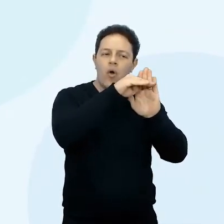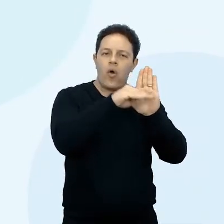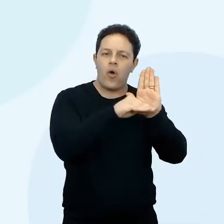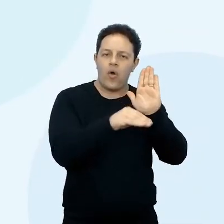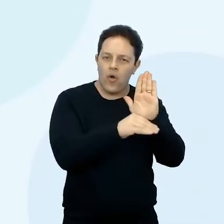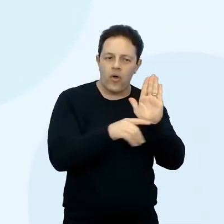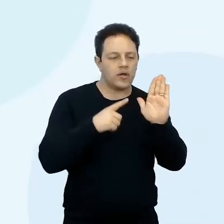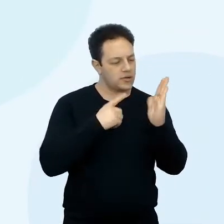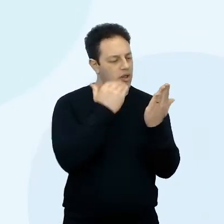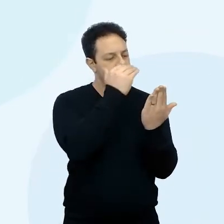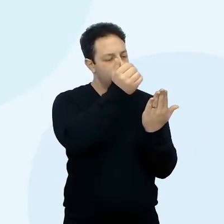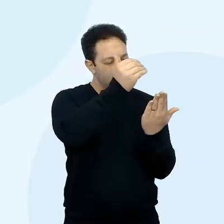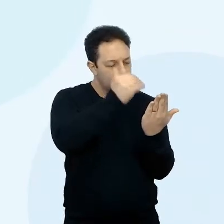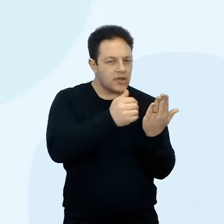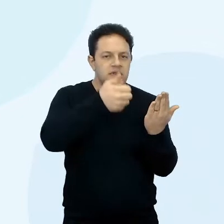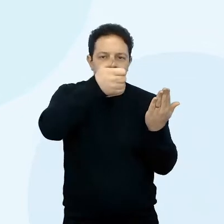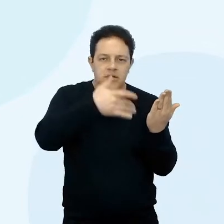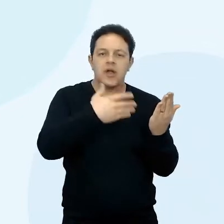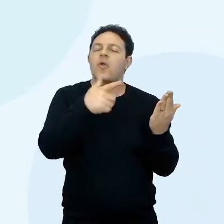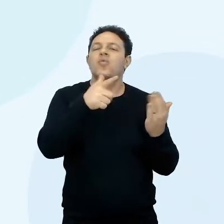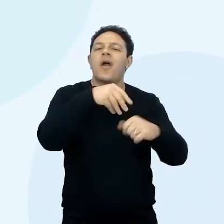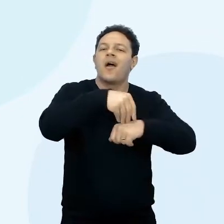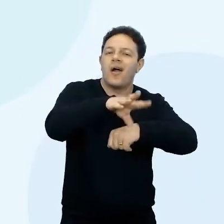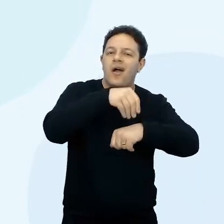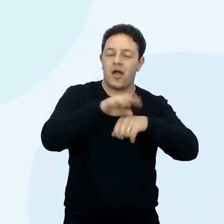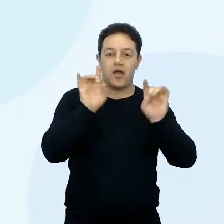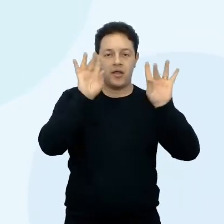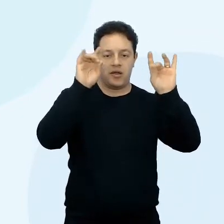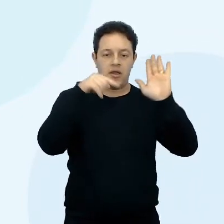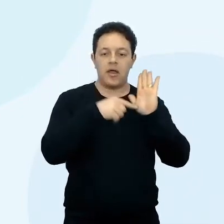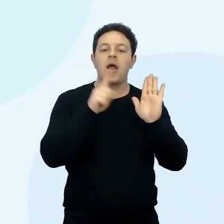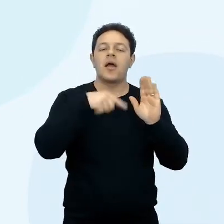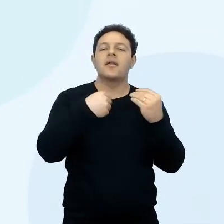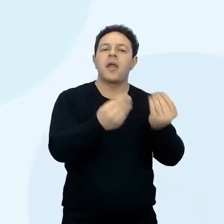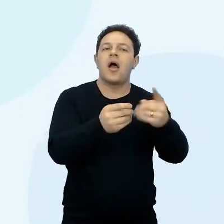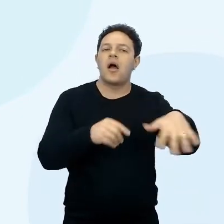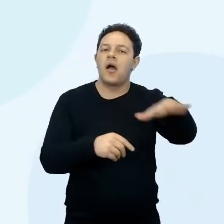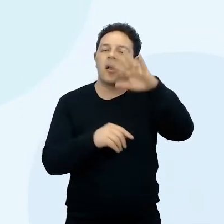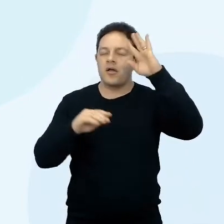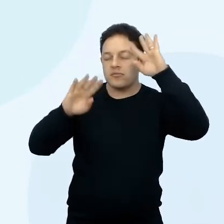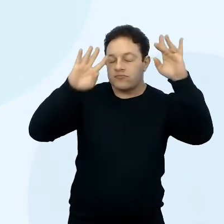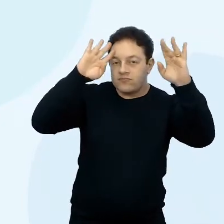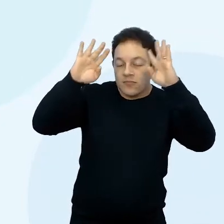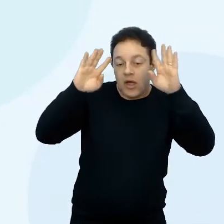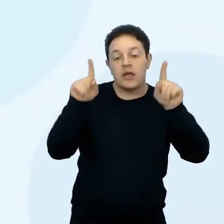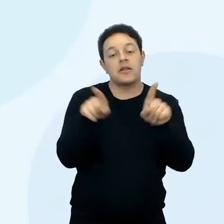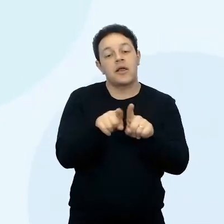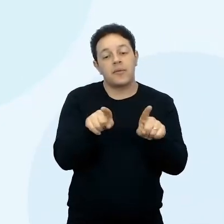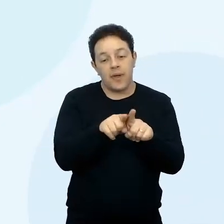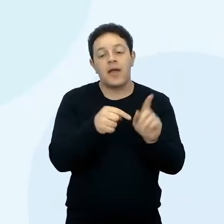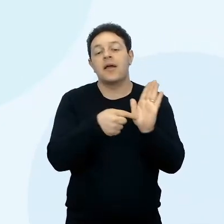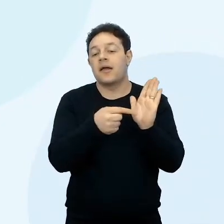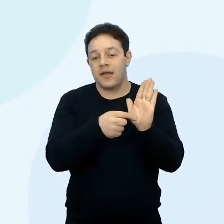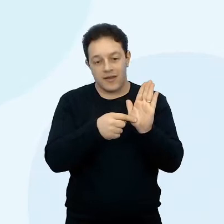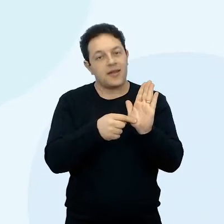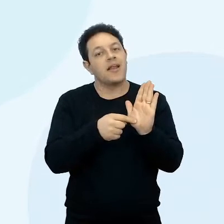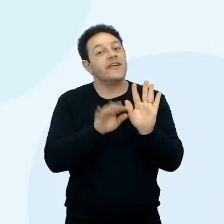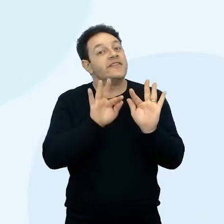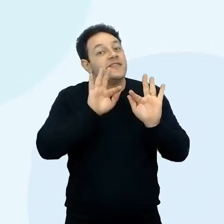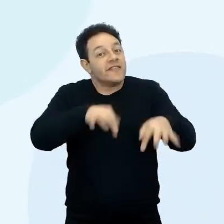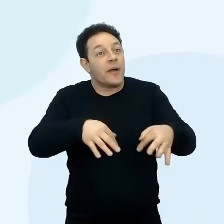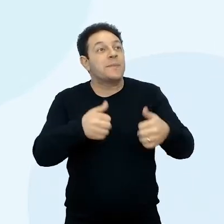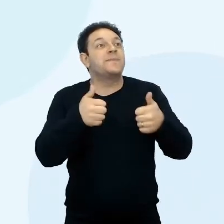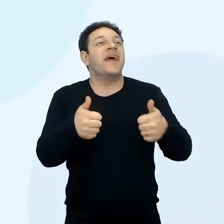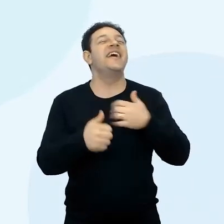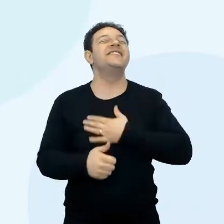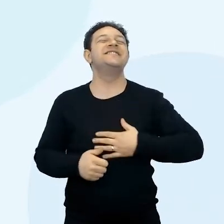mais sofisticado, não é didático, ele é reflexivo e quase sempre nem tem final feliz,